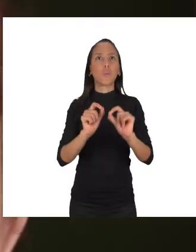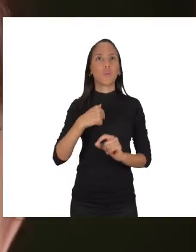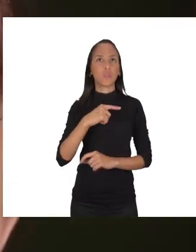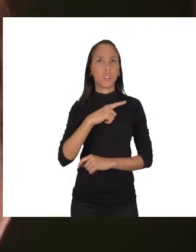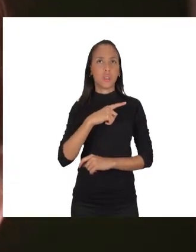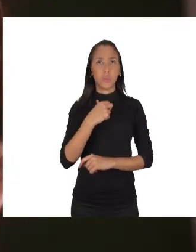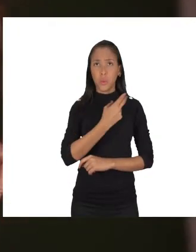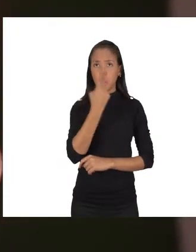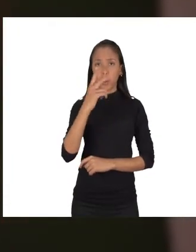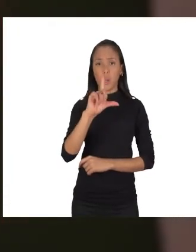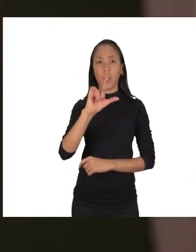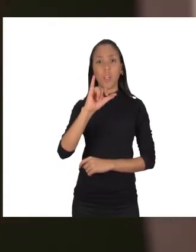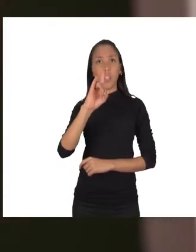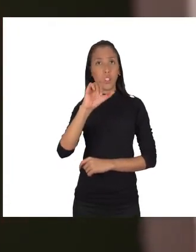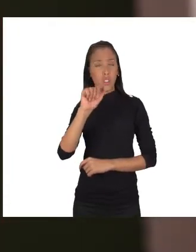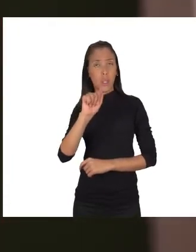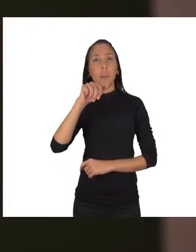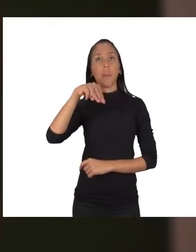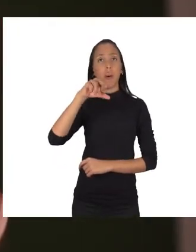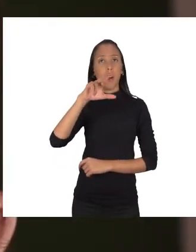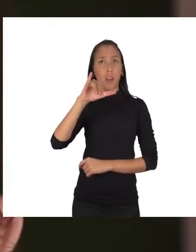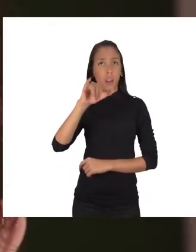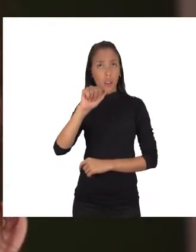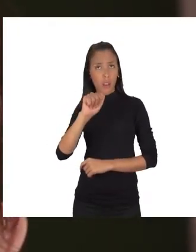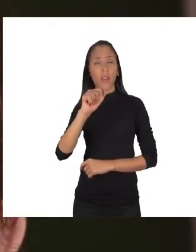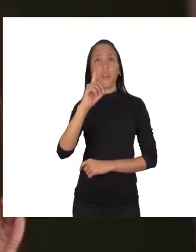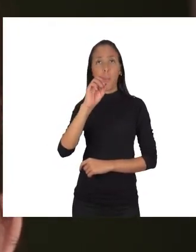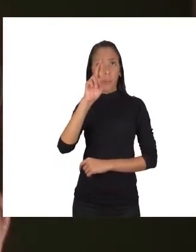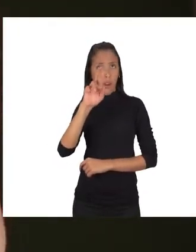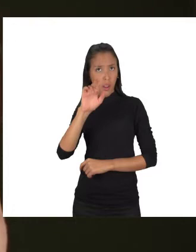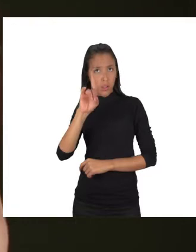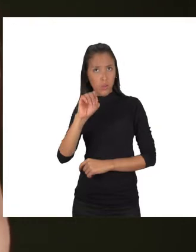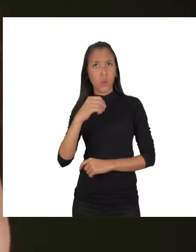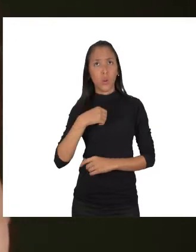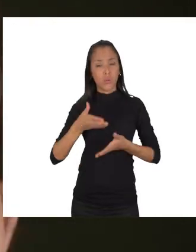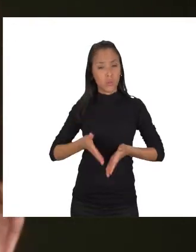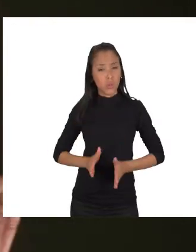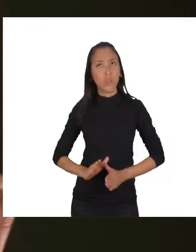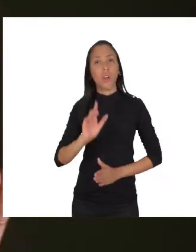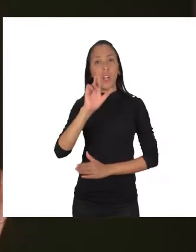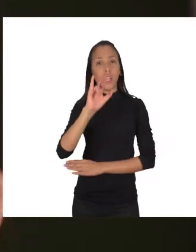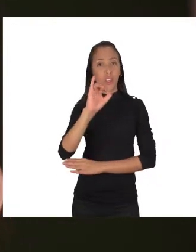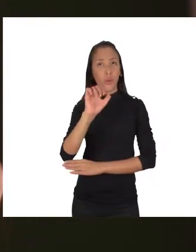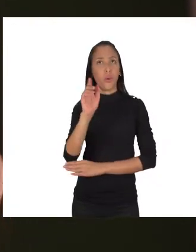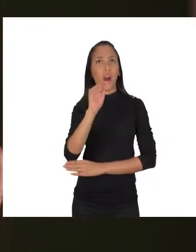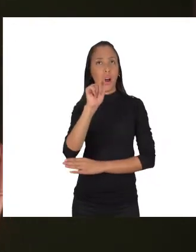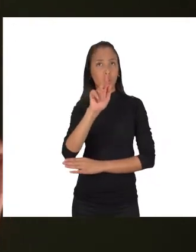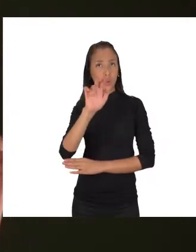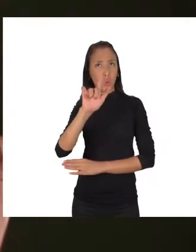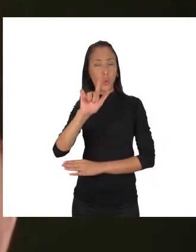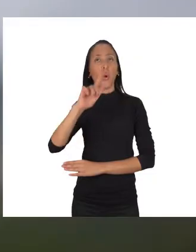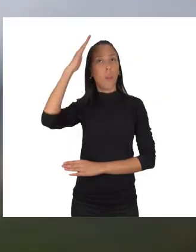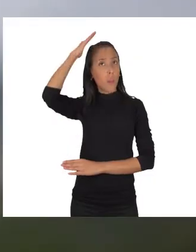Meu nome é Lídia Maria Wandacheschi do Prado. Sou de Rio Azul, Paraná. Eu nasci, cresci aqui